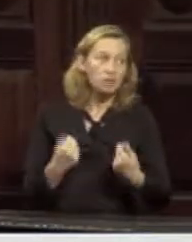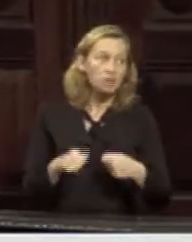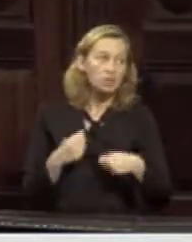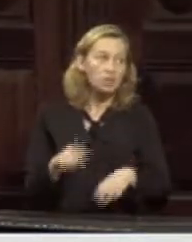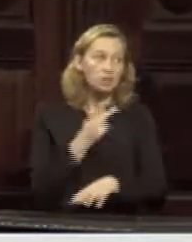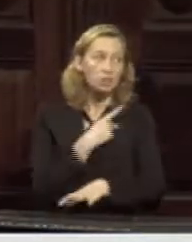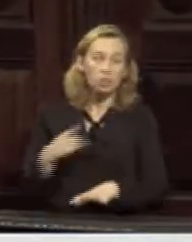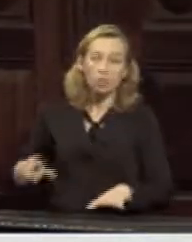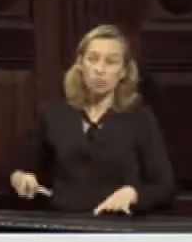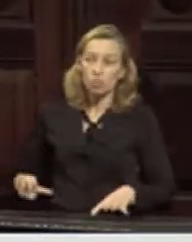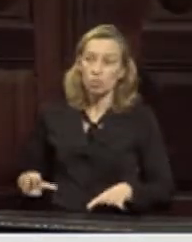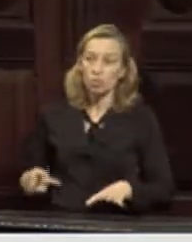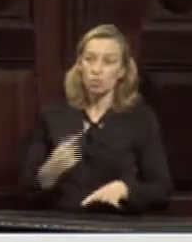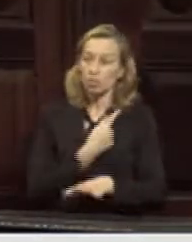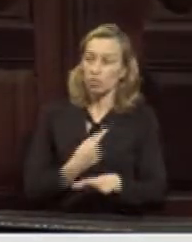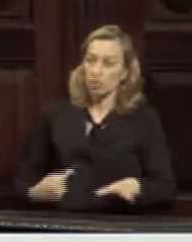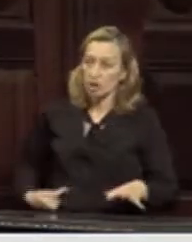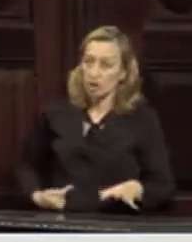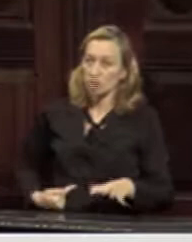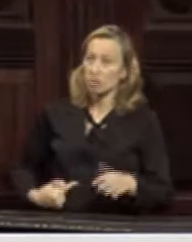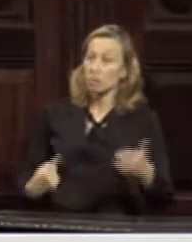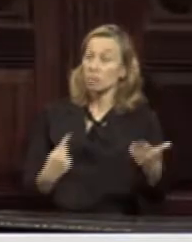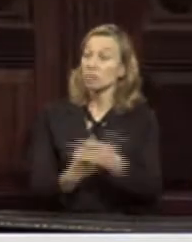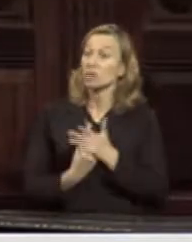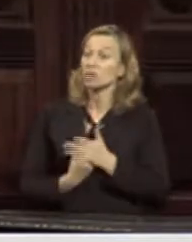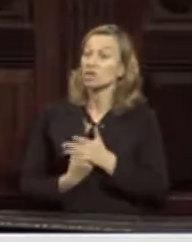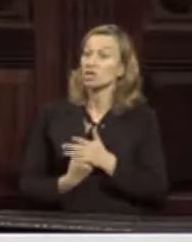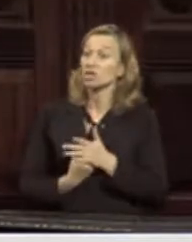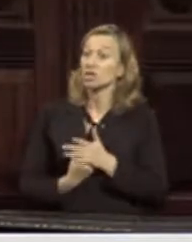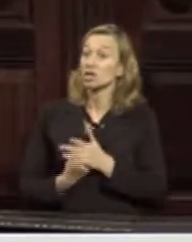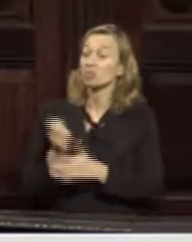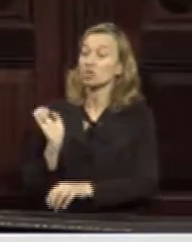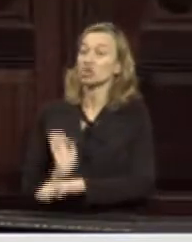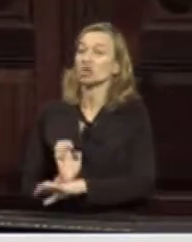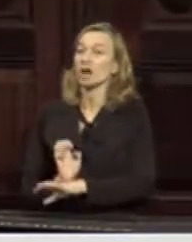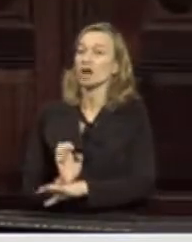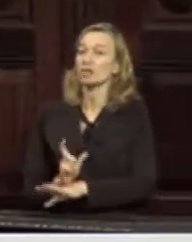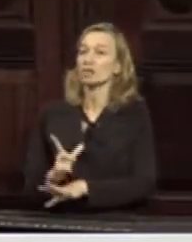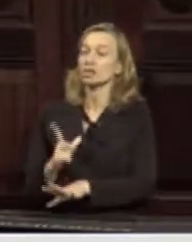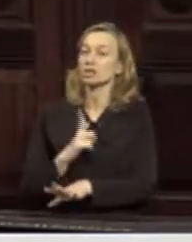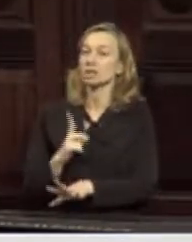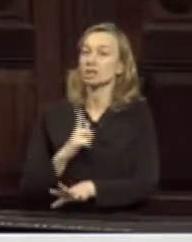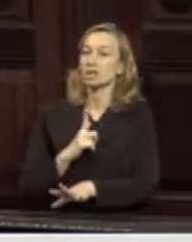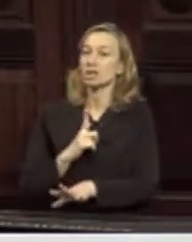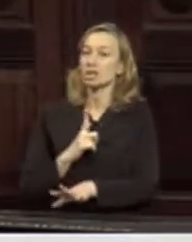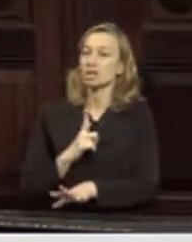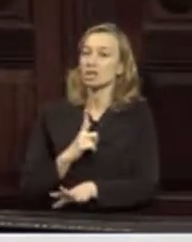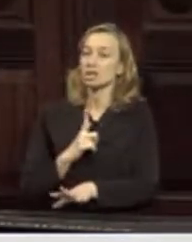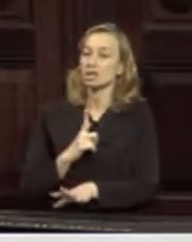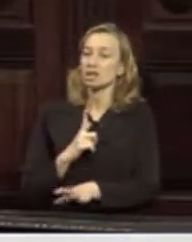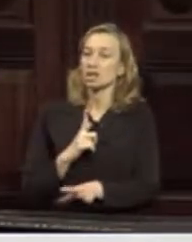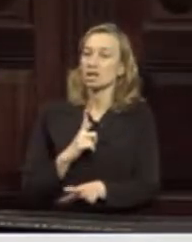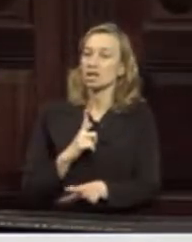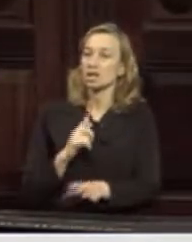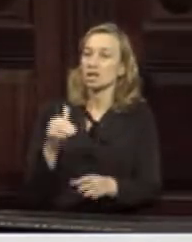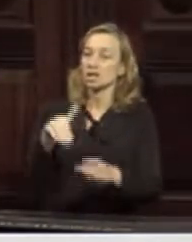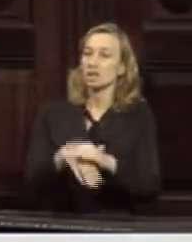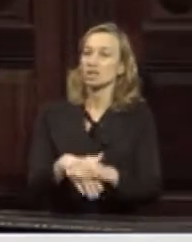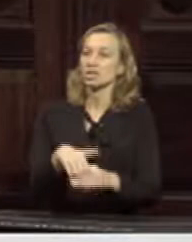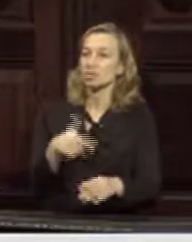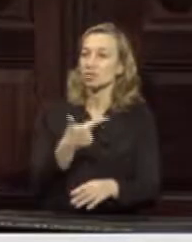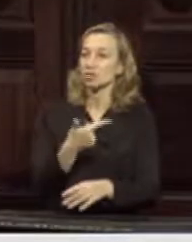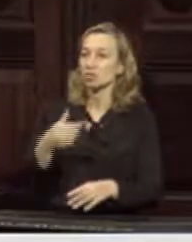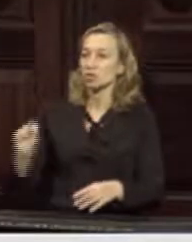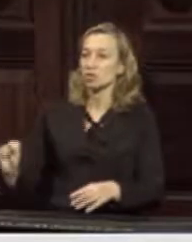preservar o Estado democrático de direito. É preciso garantir a realização das eleições em